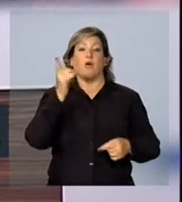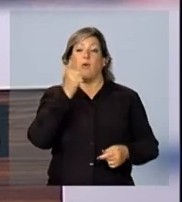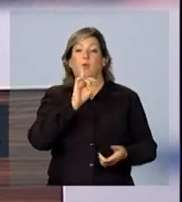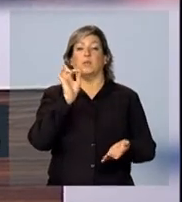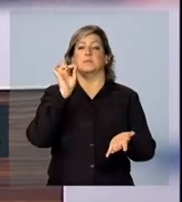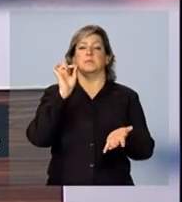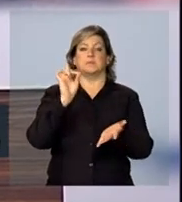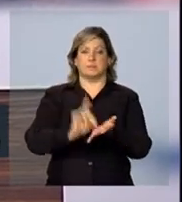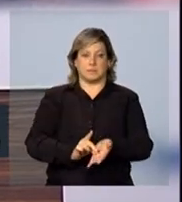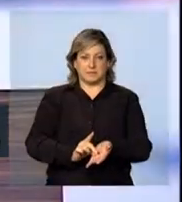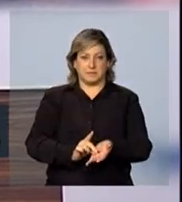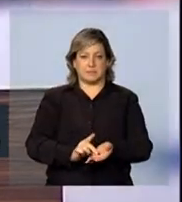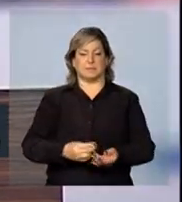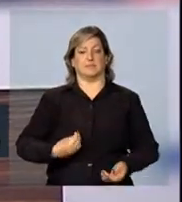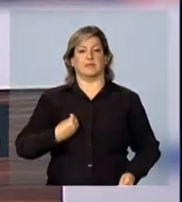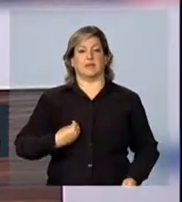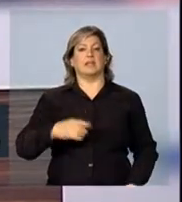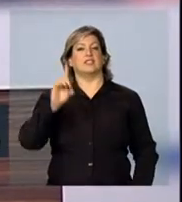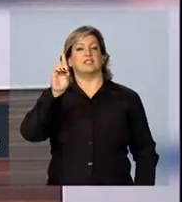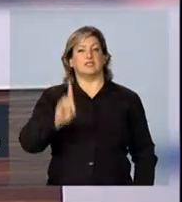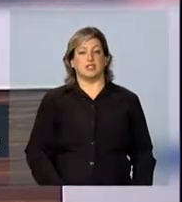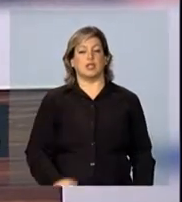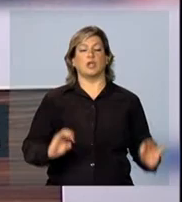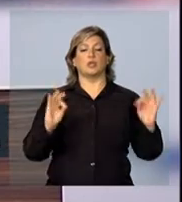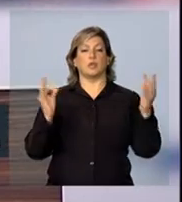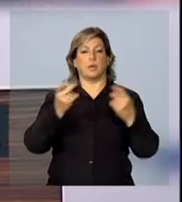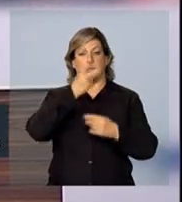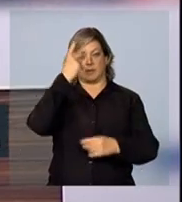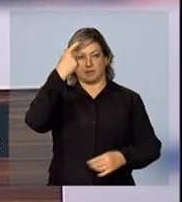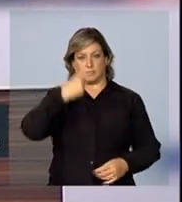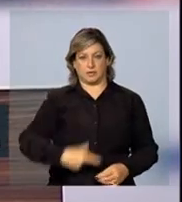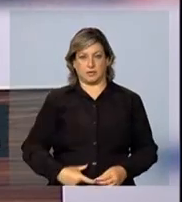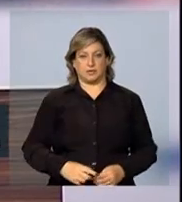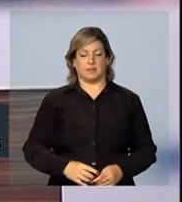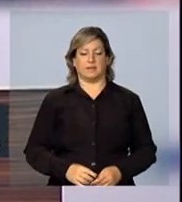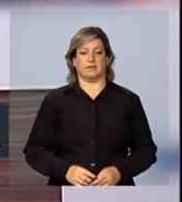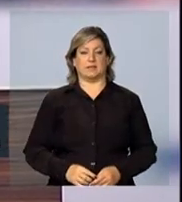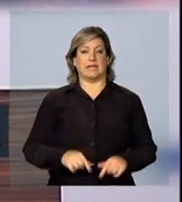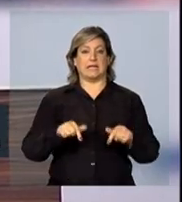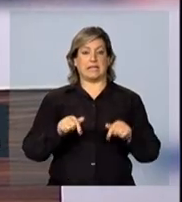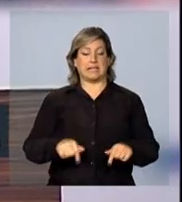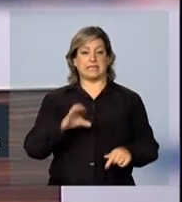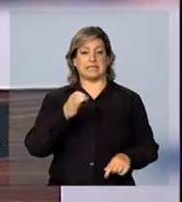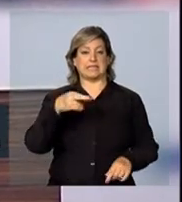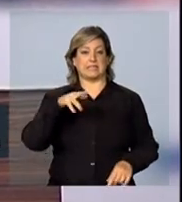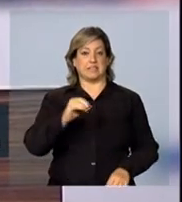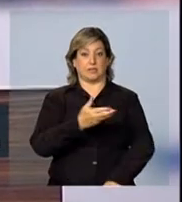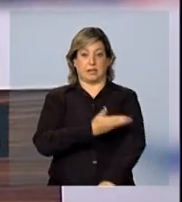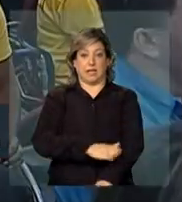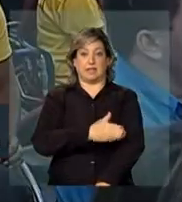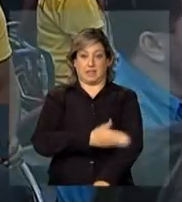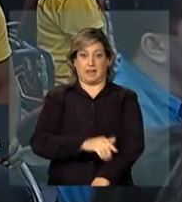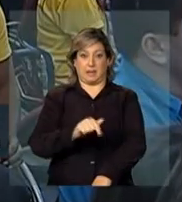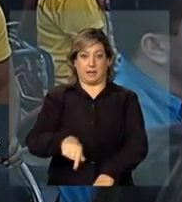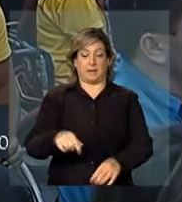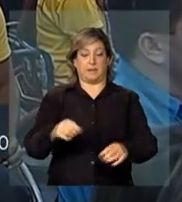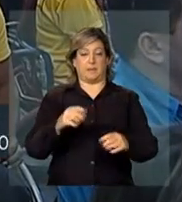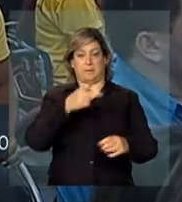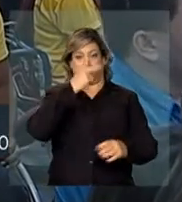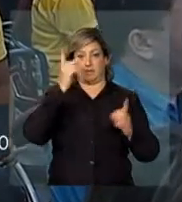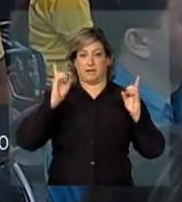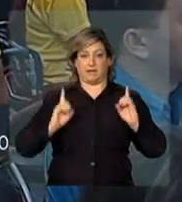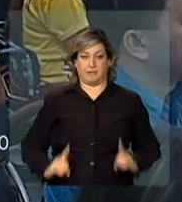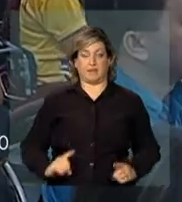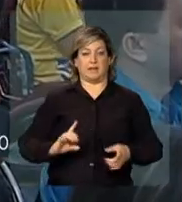concretização dos direitos de todos os humanos esses centro paralímpico vem na medida